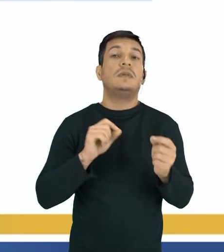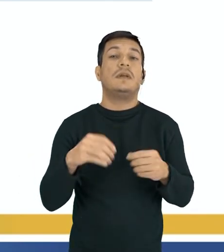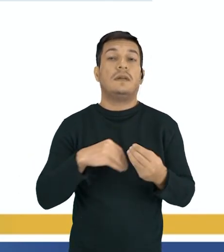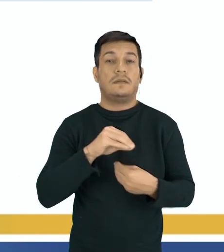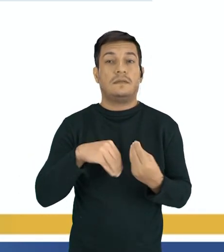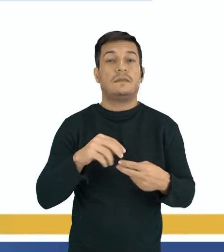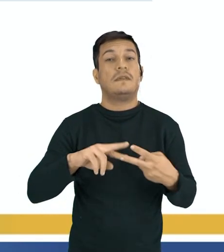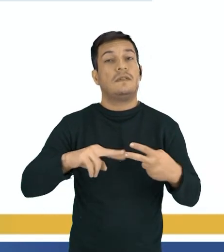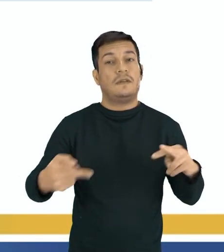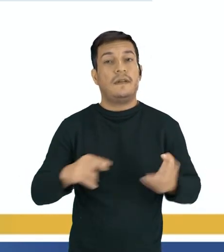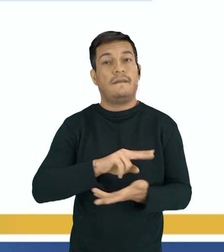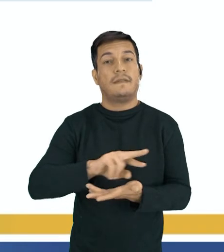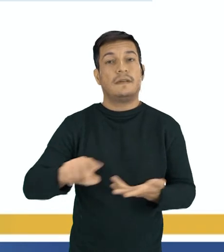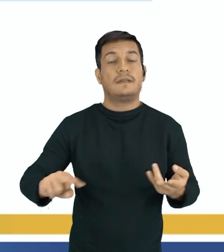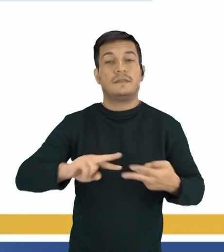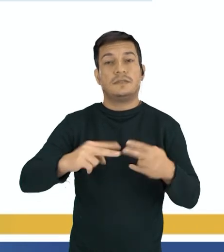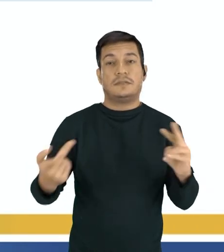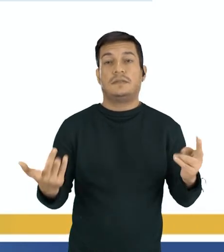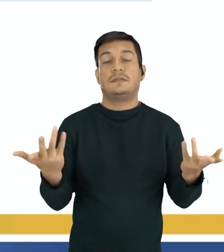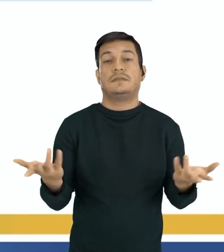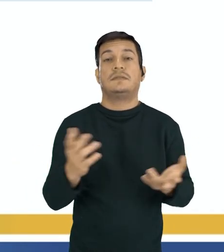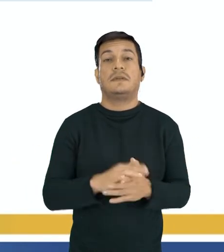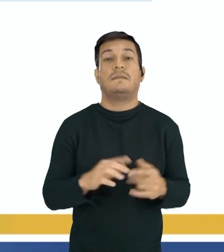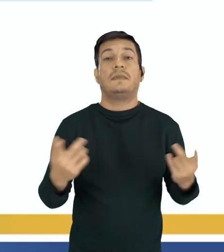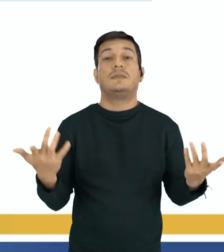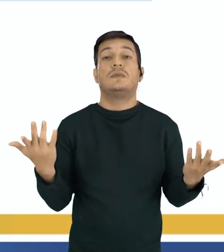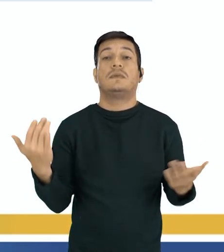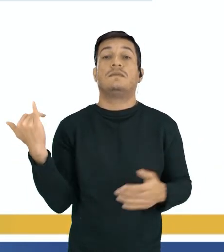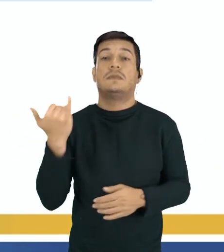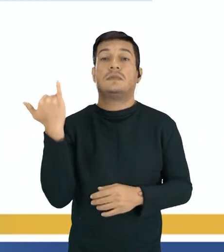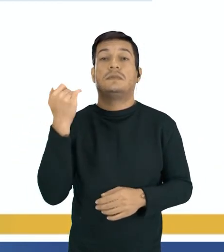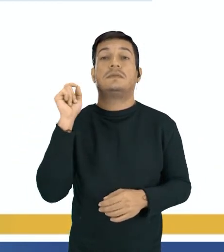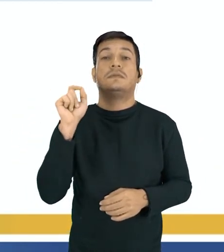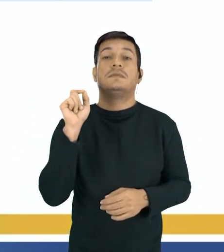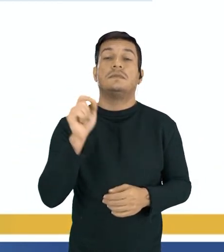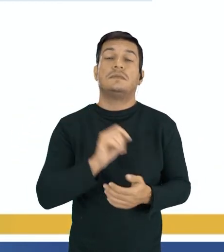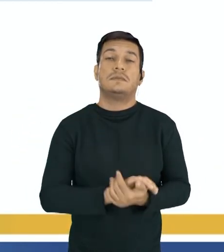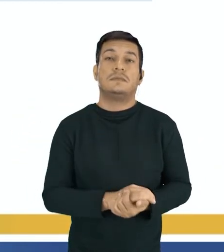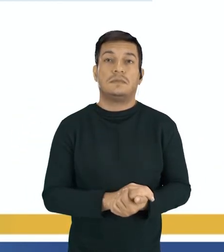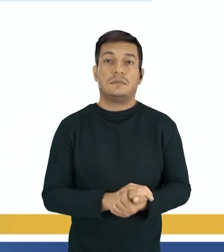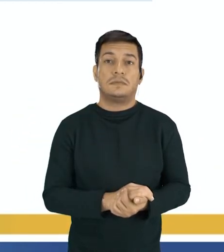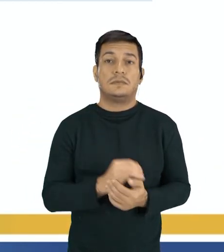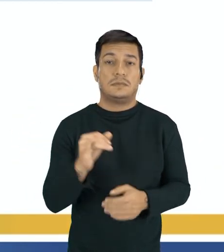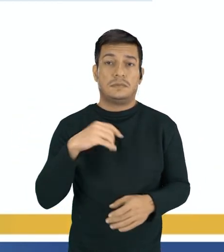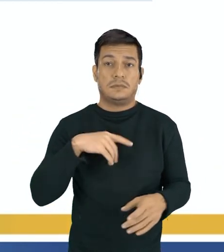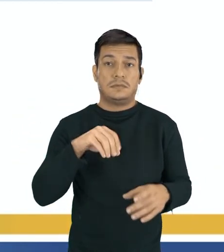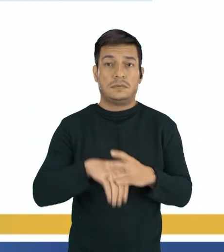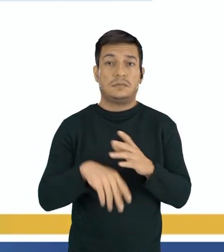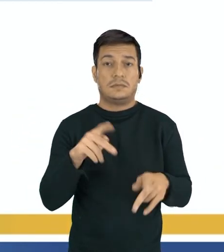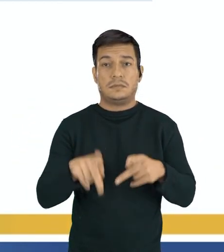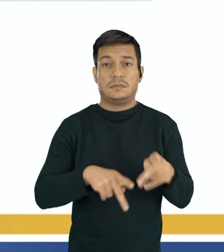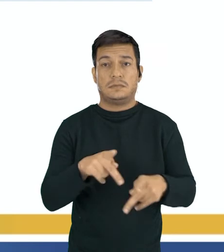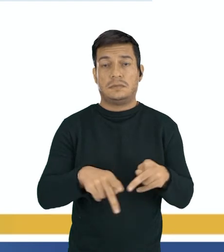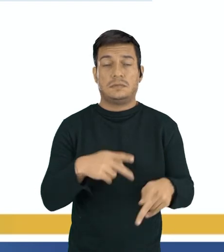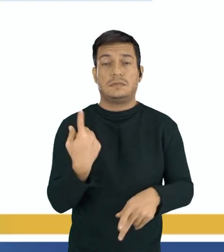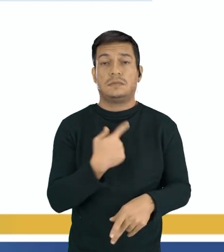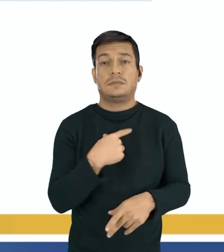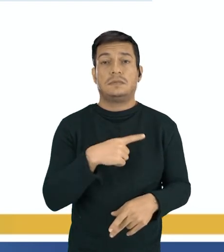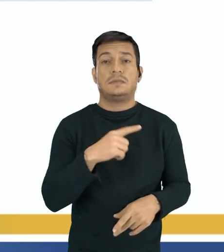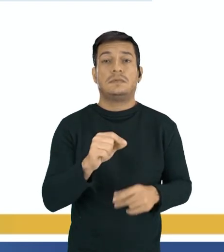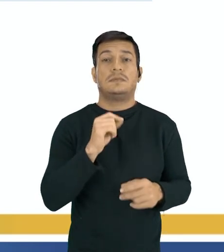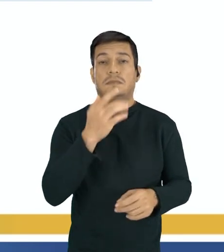ela permite a variabilidade genética das espécies. Mas qual é a importância disso? Se dentro de uma população nós